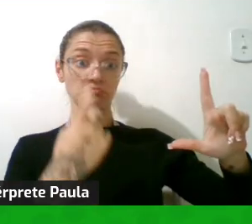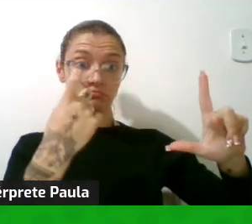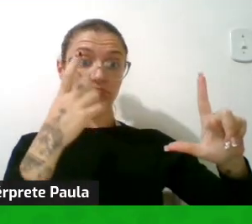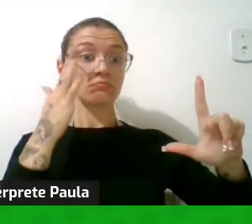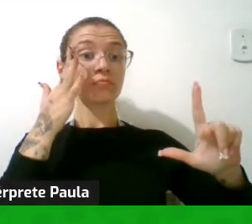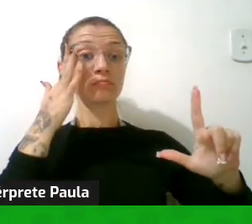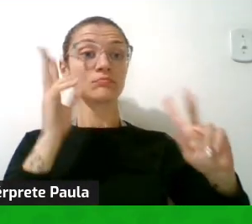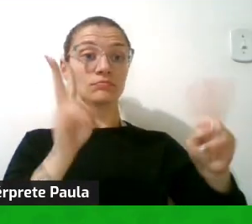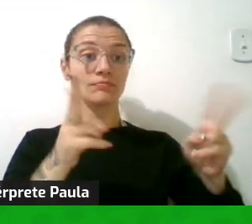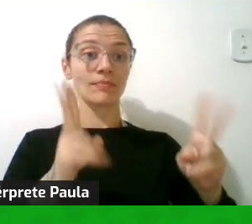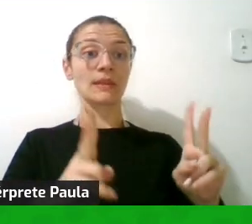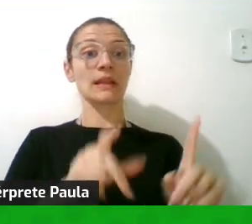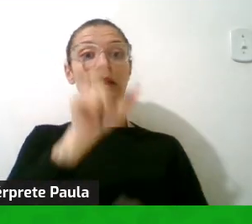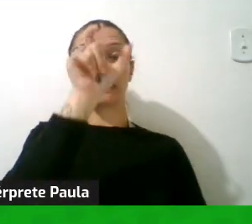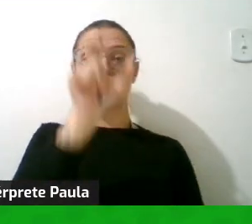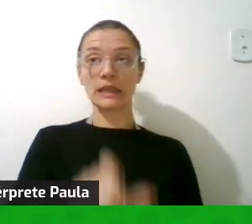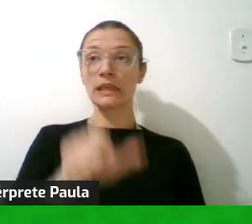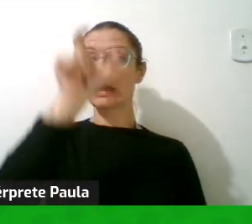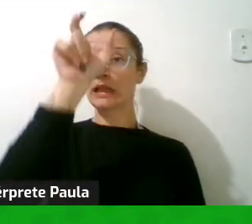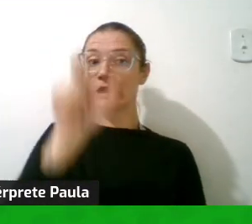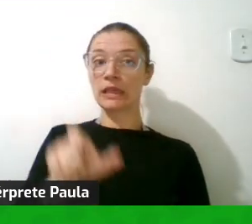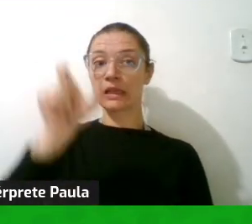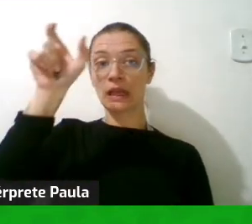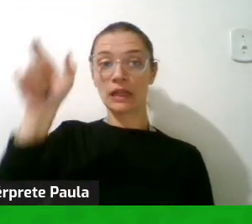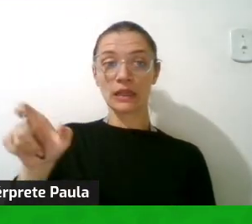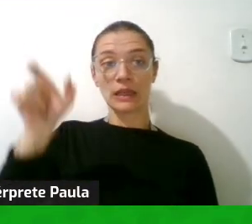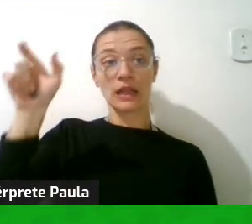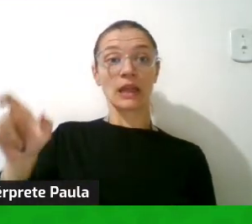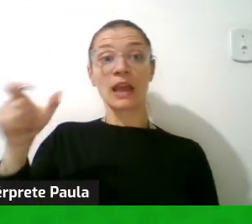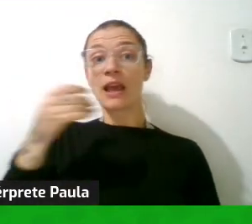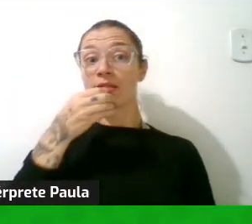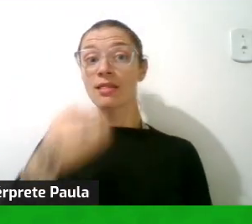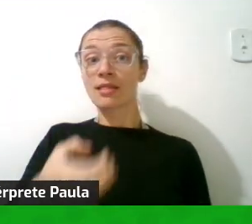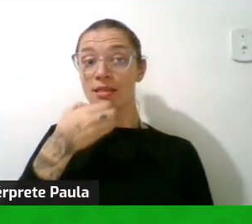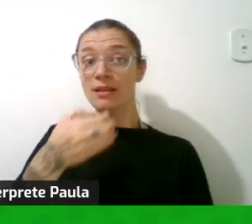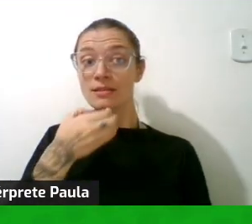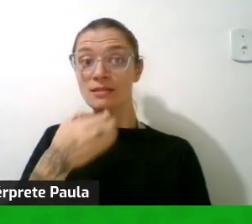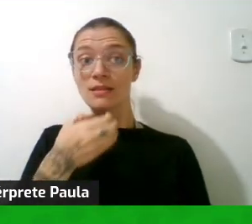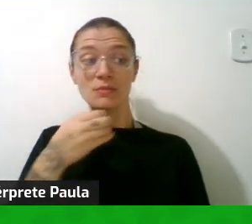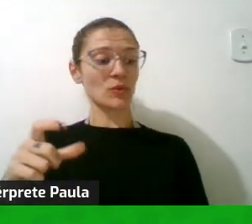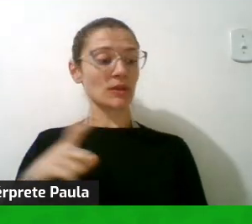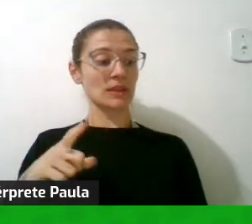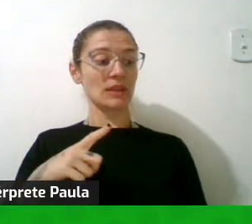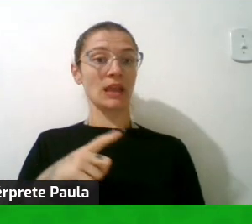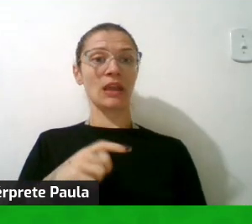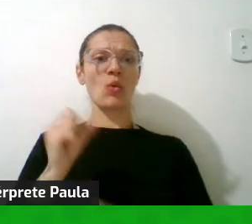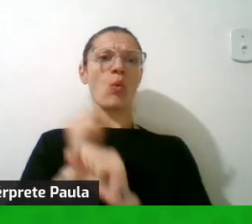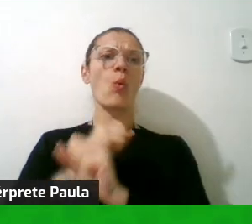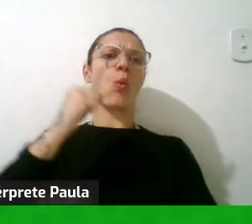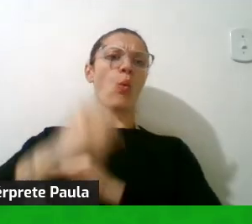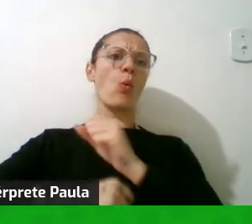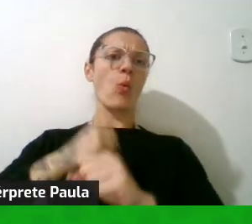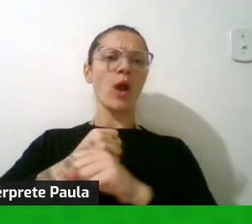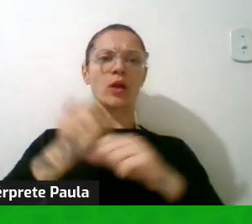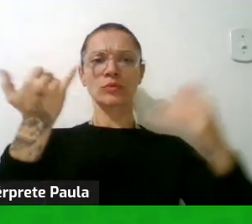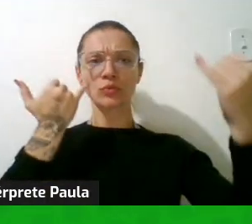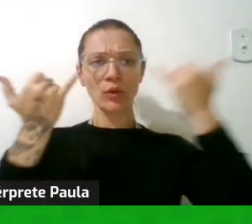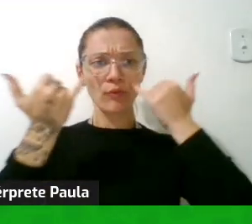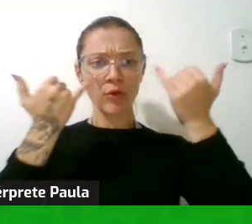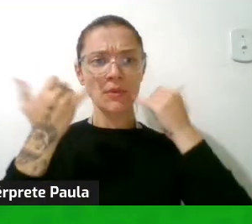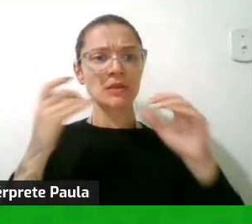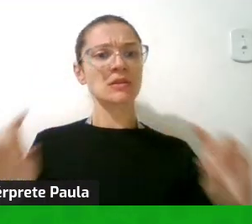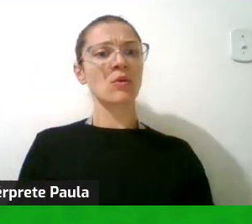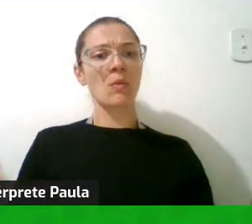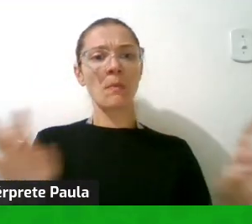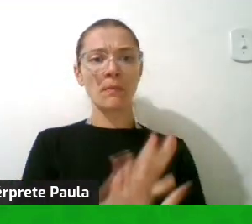para janeiro, uma para fevereiro, uma para dezembro. Quando eu estiver lá em dezembro preenchendo, eu vou ter todo aquele meu ano, todos aqueles dados. Às vezes cliquei uma seta para o